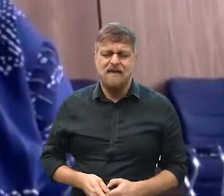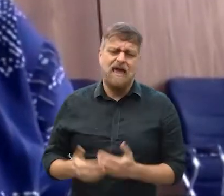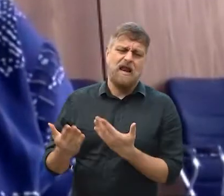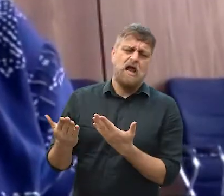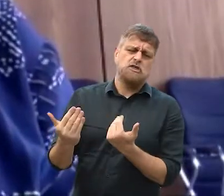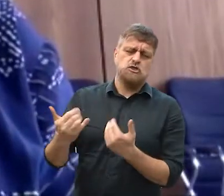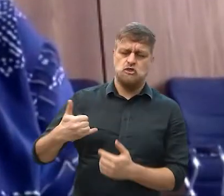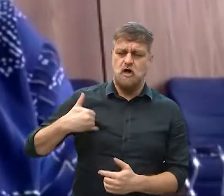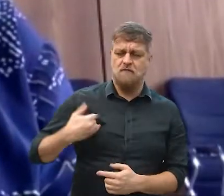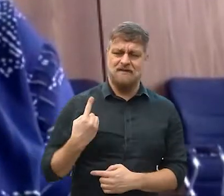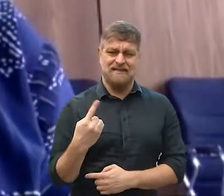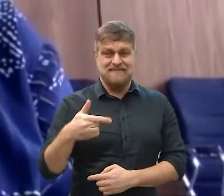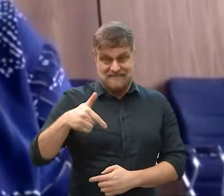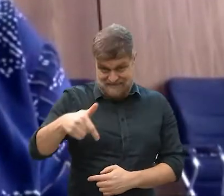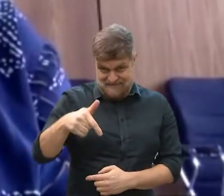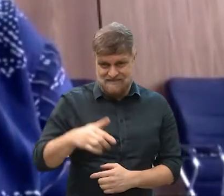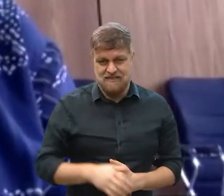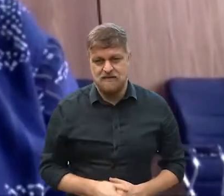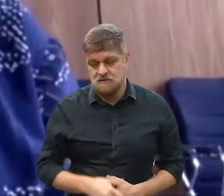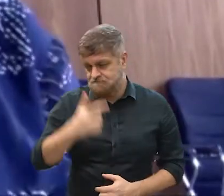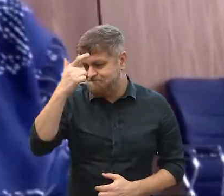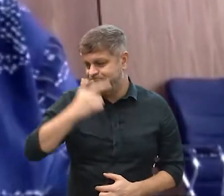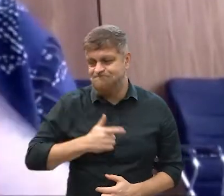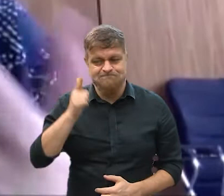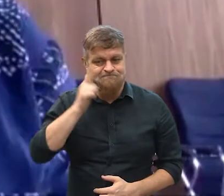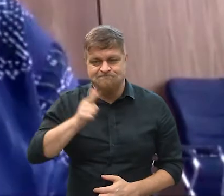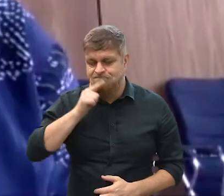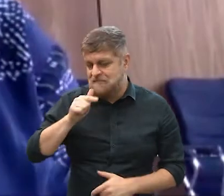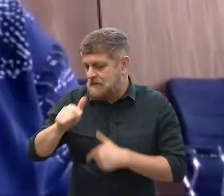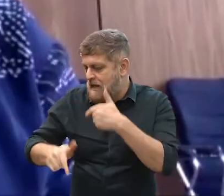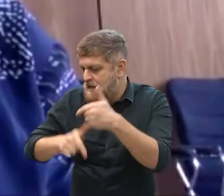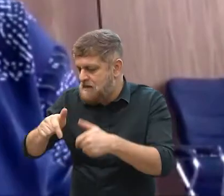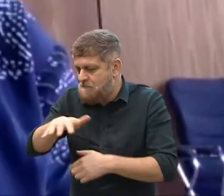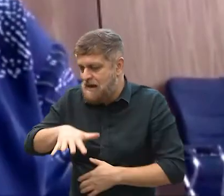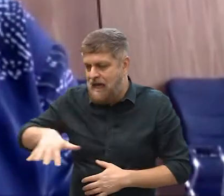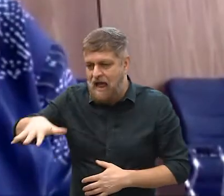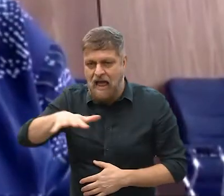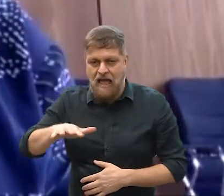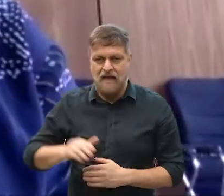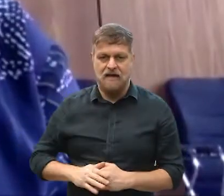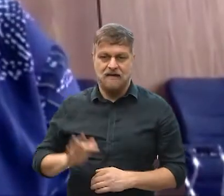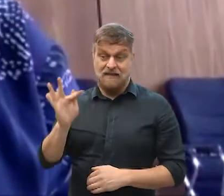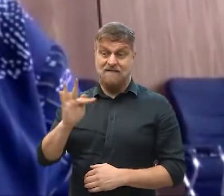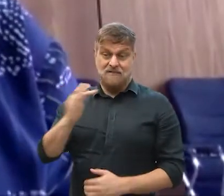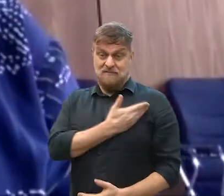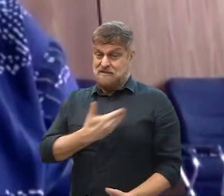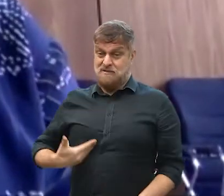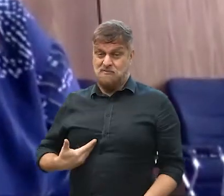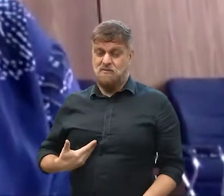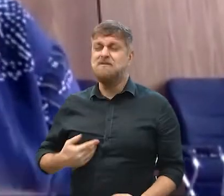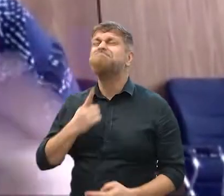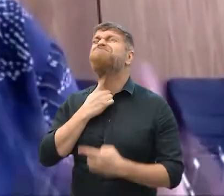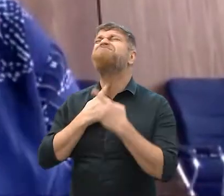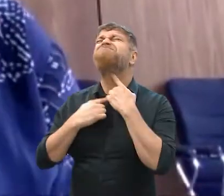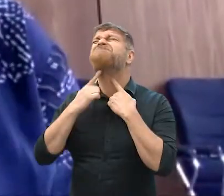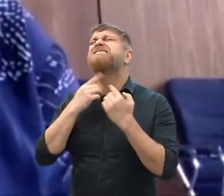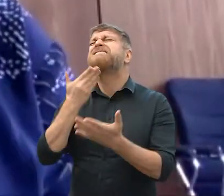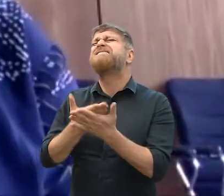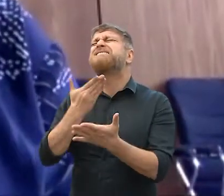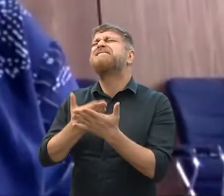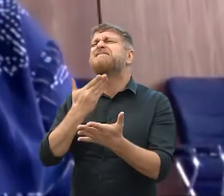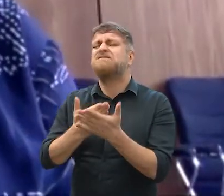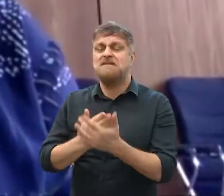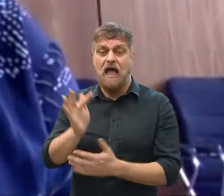muito nova, aos 17 anos de idade, eu não consegui ingressar logo de cara numa universidade pública. E eu queria muito fazer